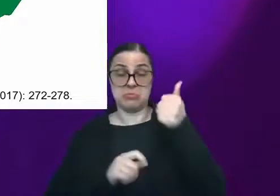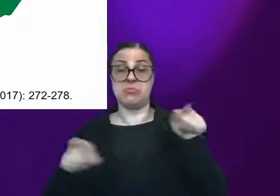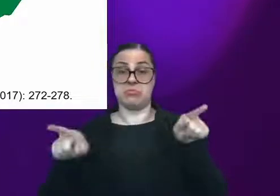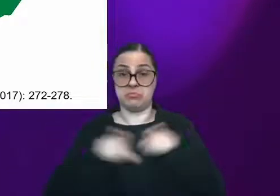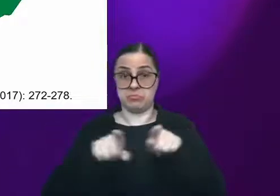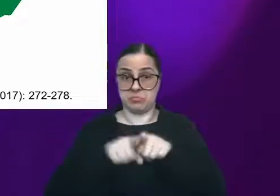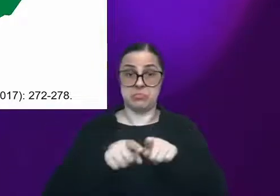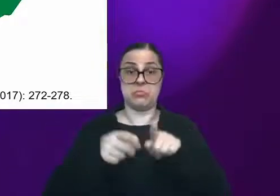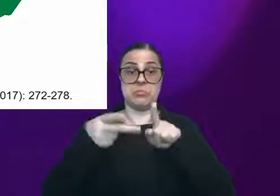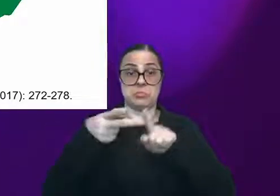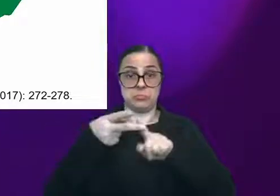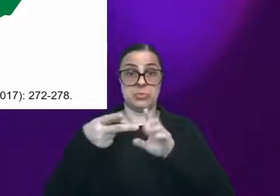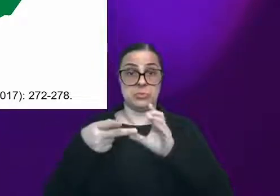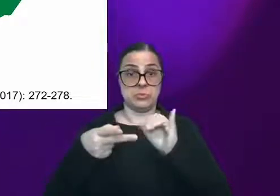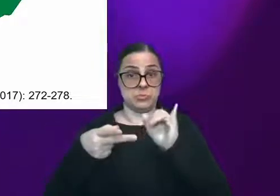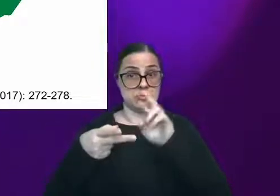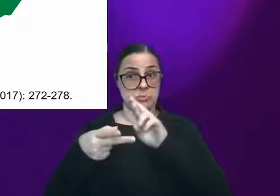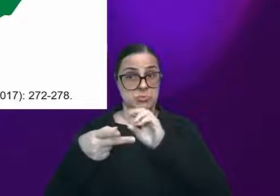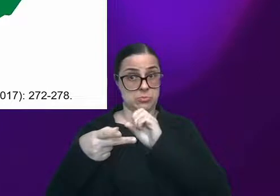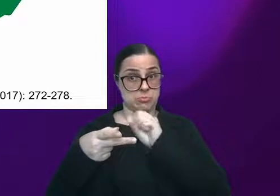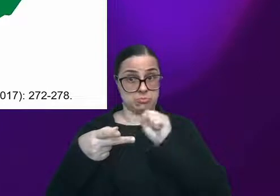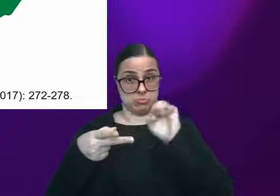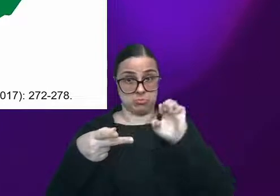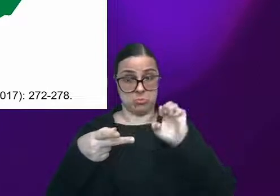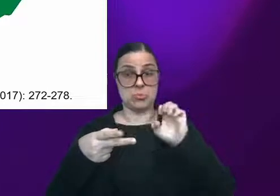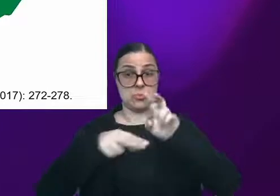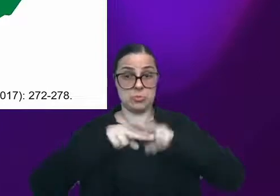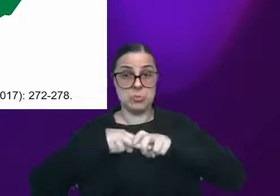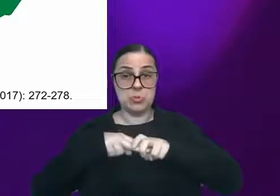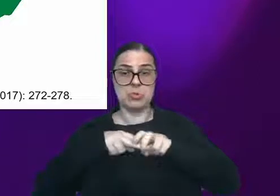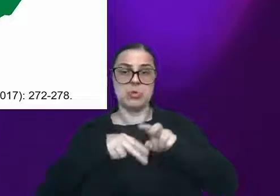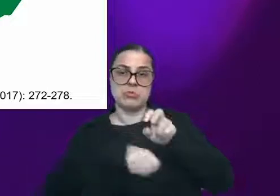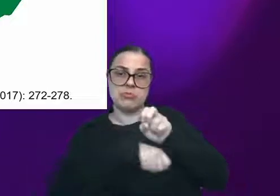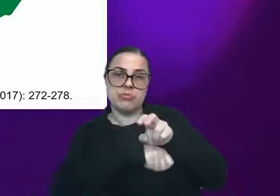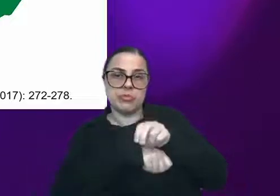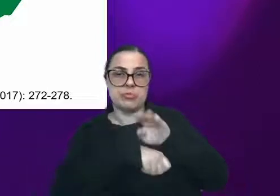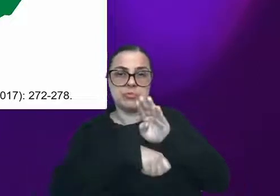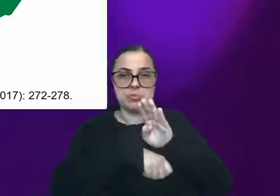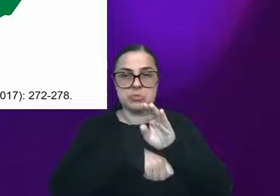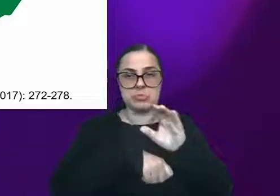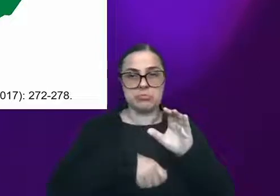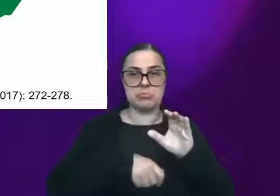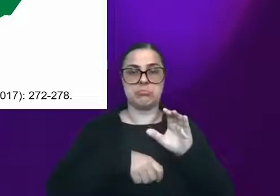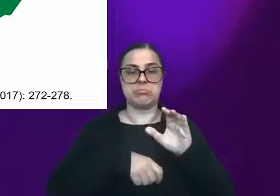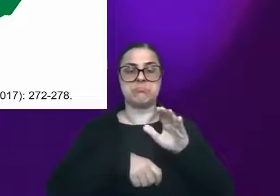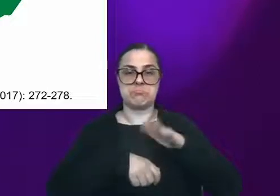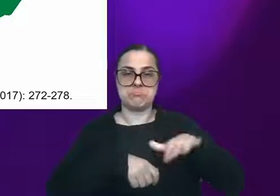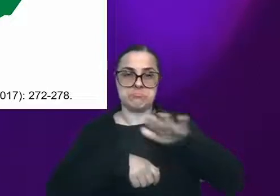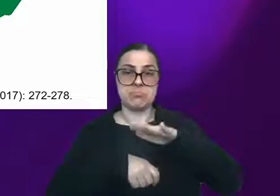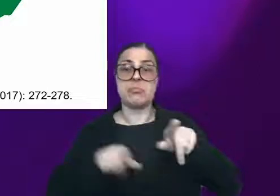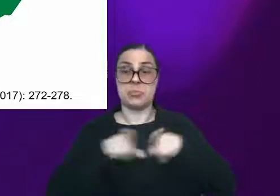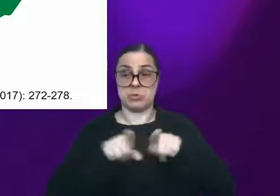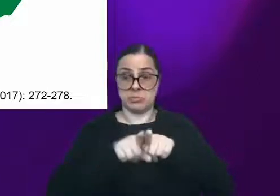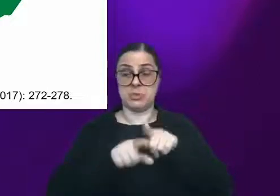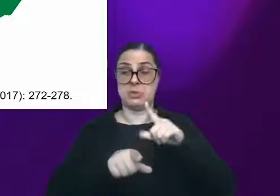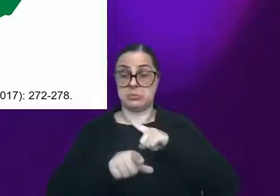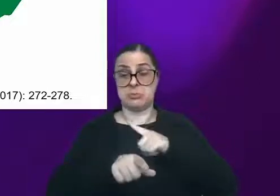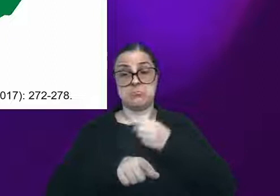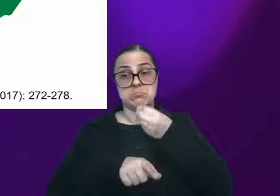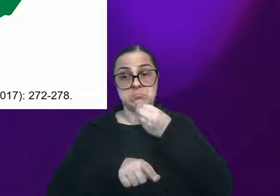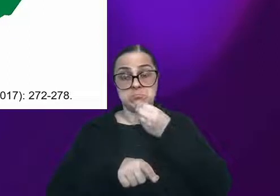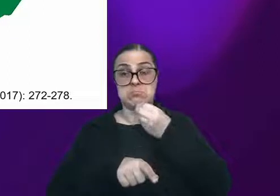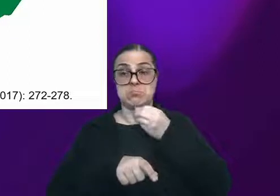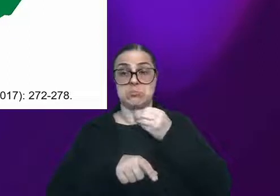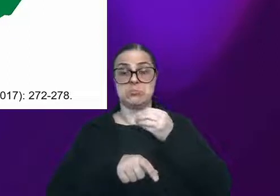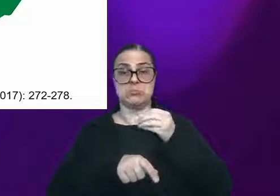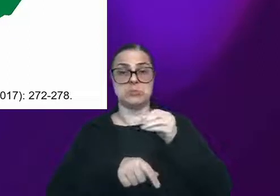vírus B, C ou álcool. O NASH também é uma situação em que ocorre a possibilidade de aumento de